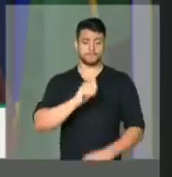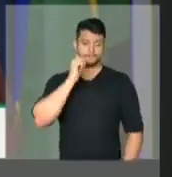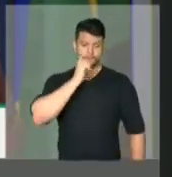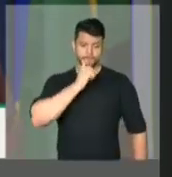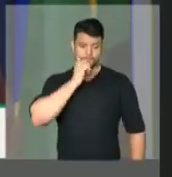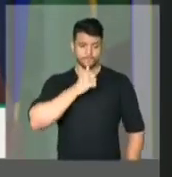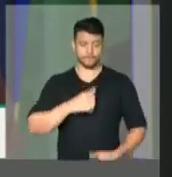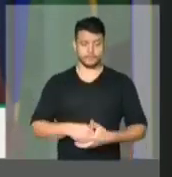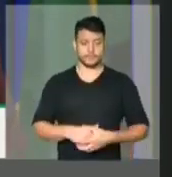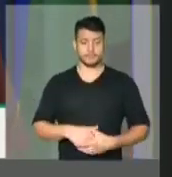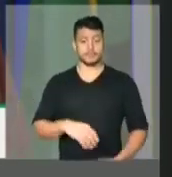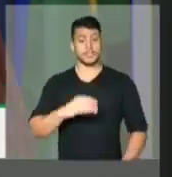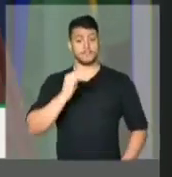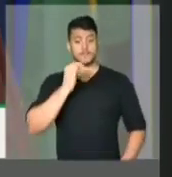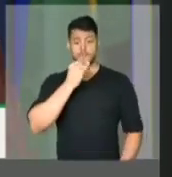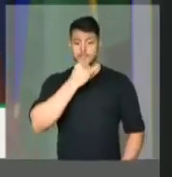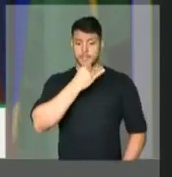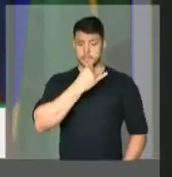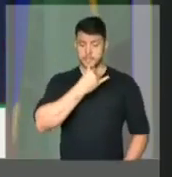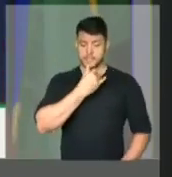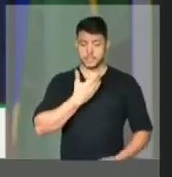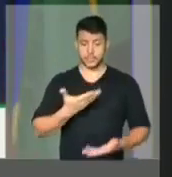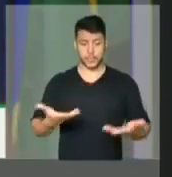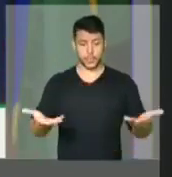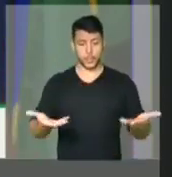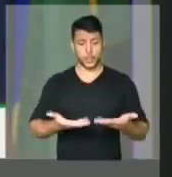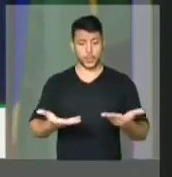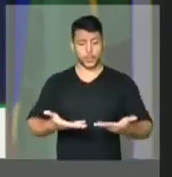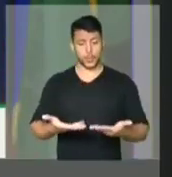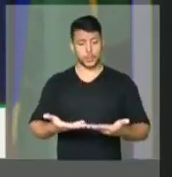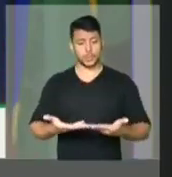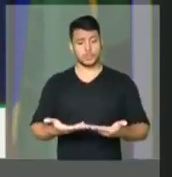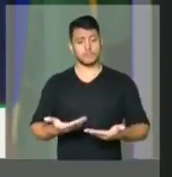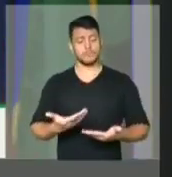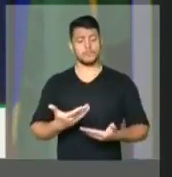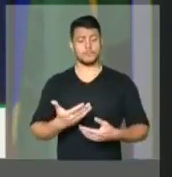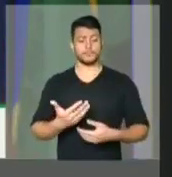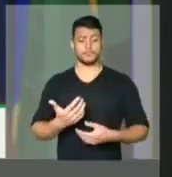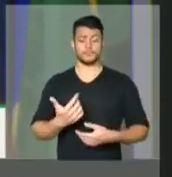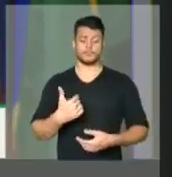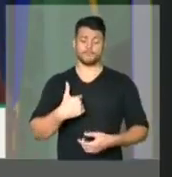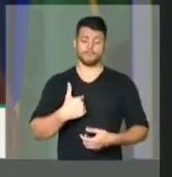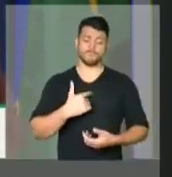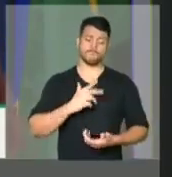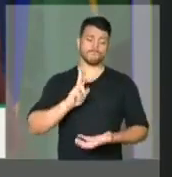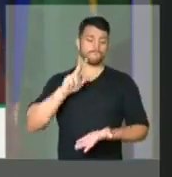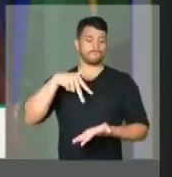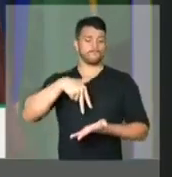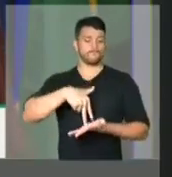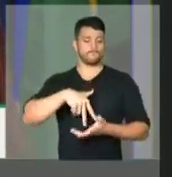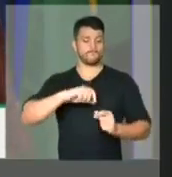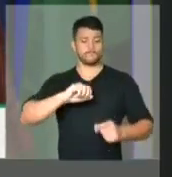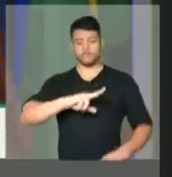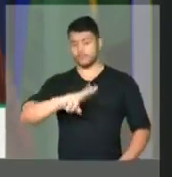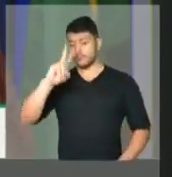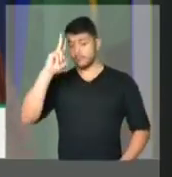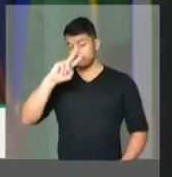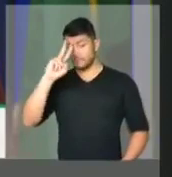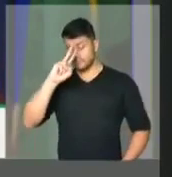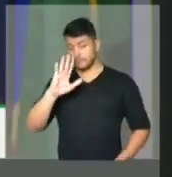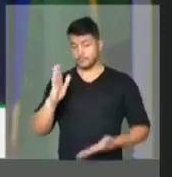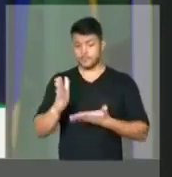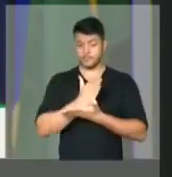saúde da mulher. Infelizmente, hoje, nós subimos a essa tribuna lembrando de números